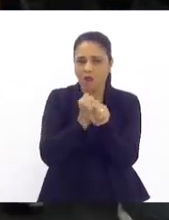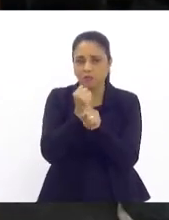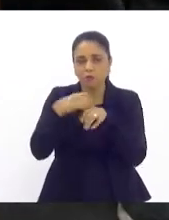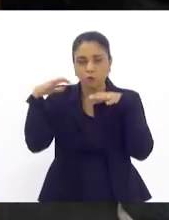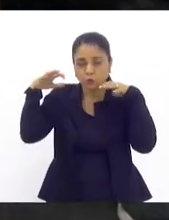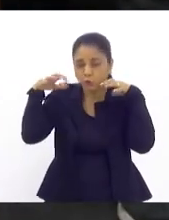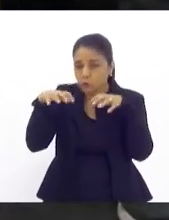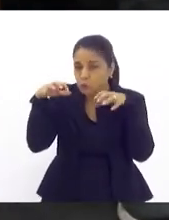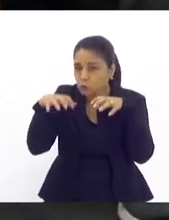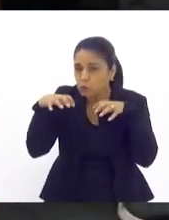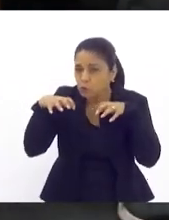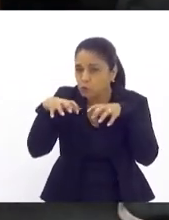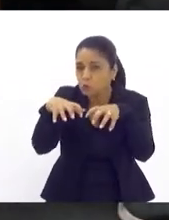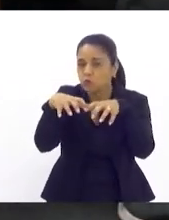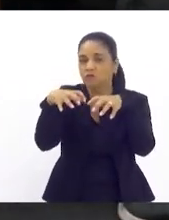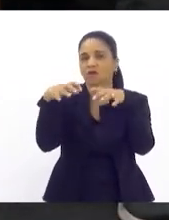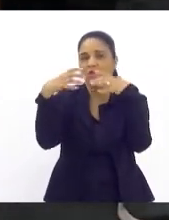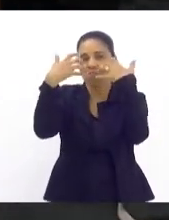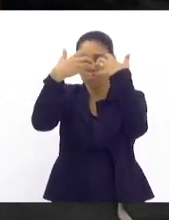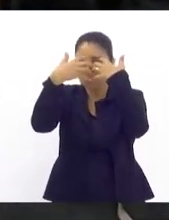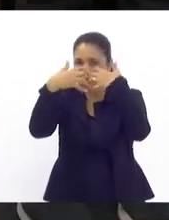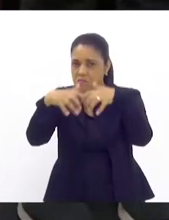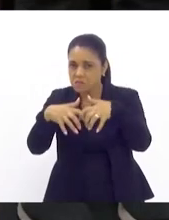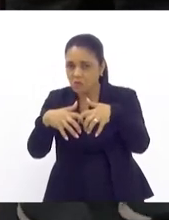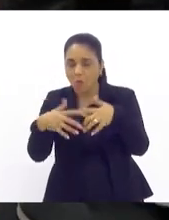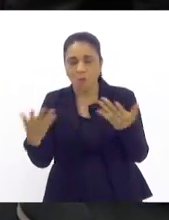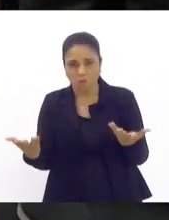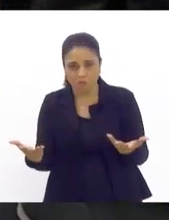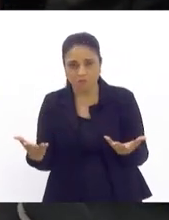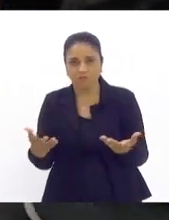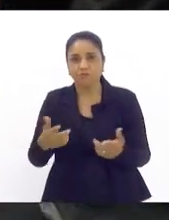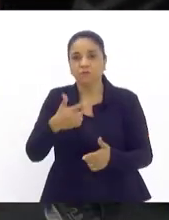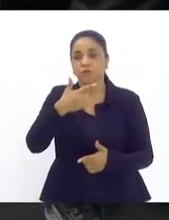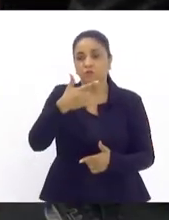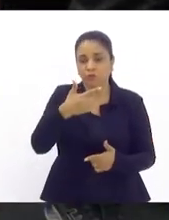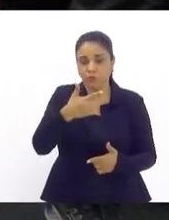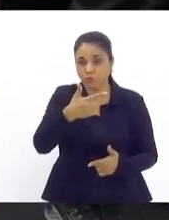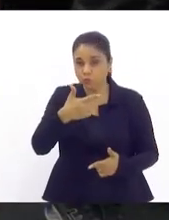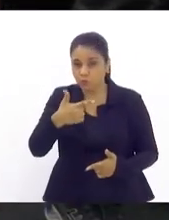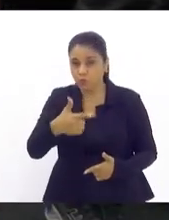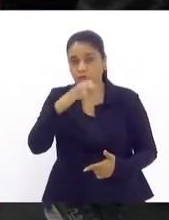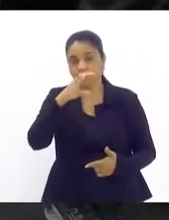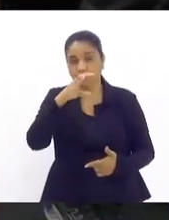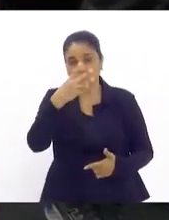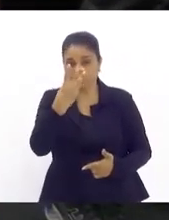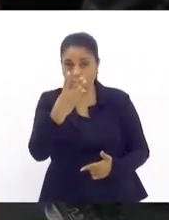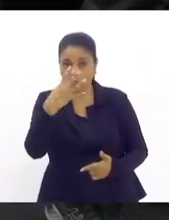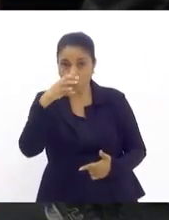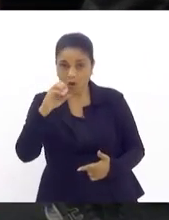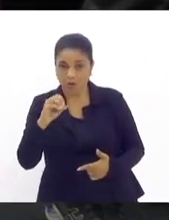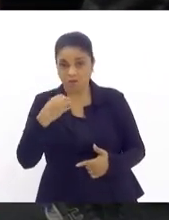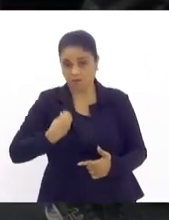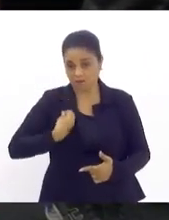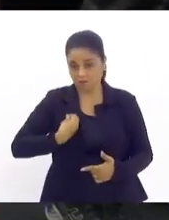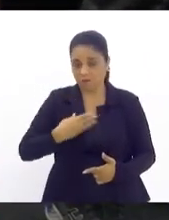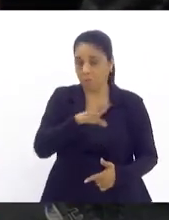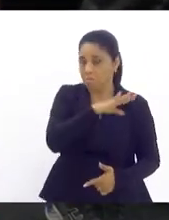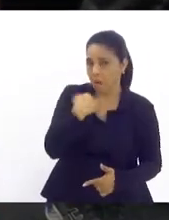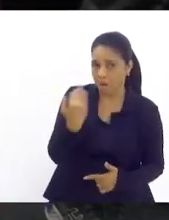que abateu a nossa amada Petrópolis. Foram mais de 240 vidas perdidas, uma demanda por obra ainda